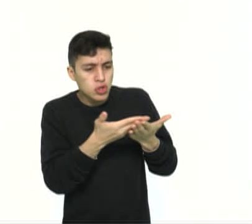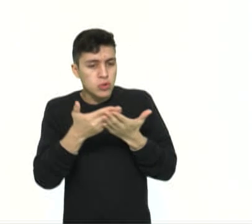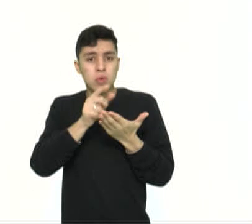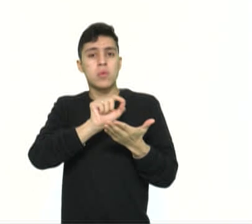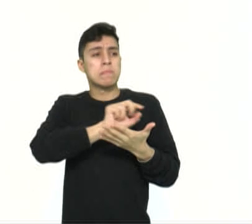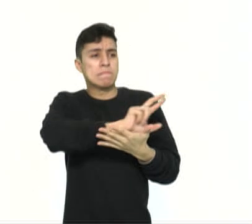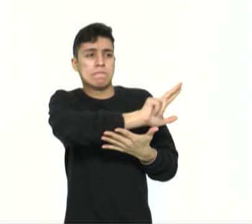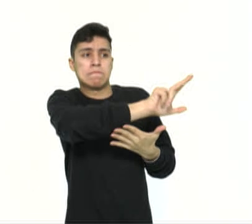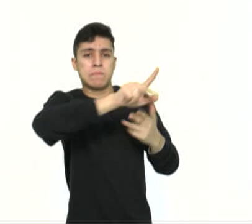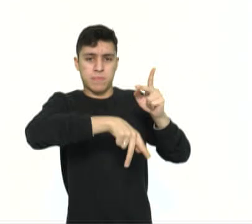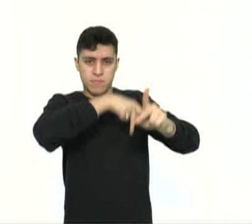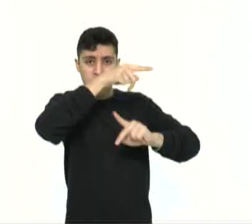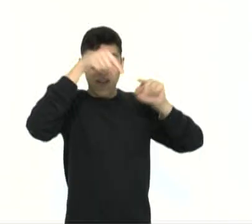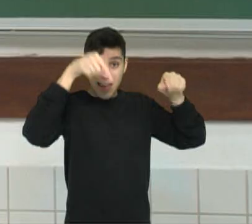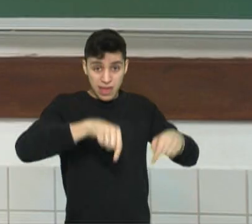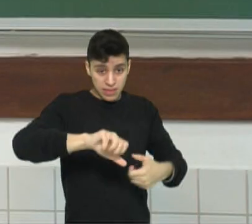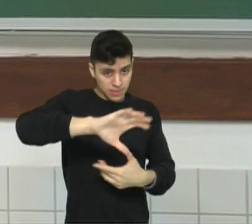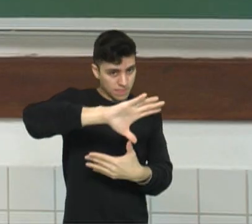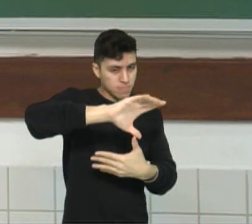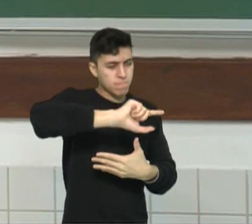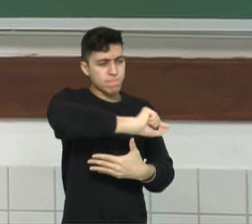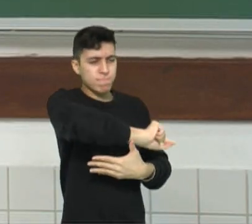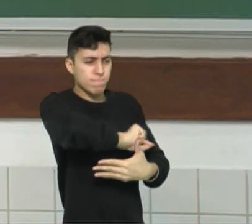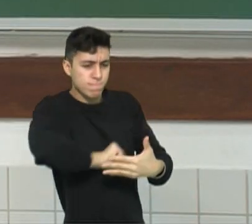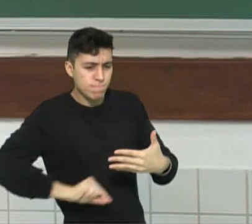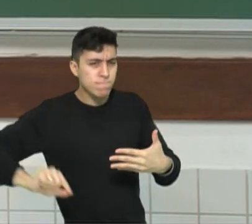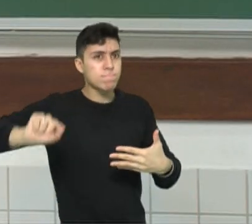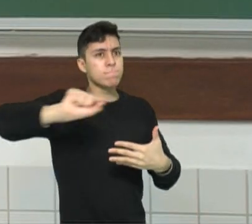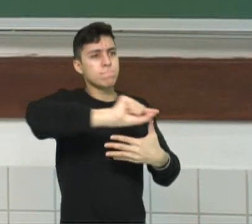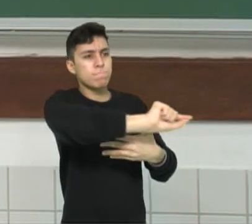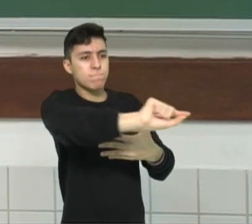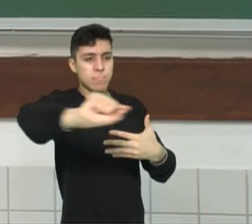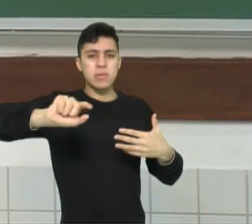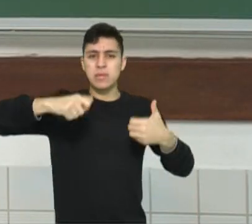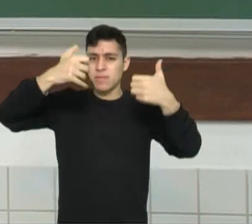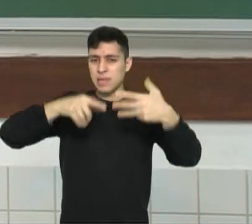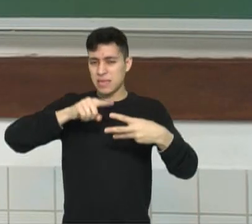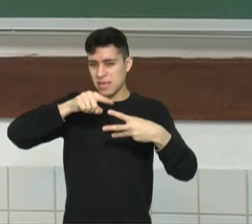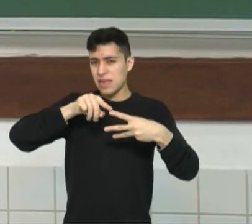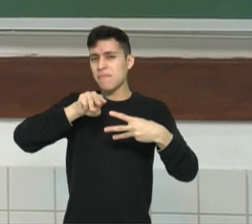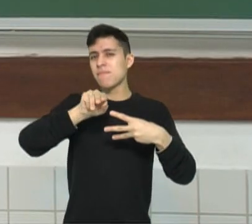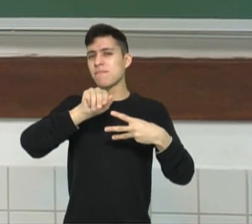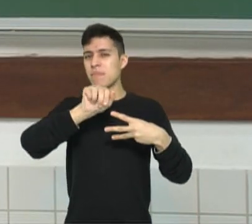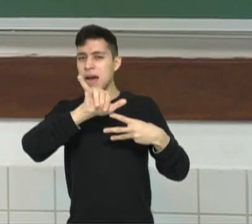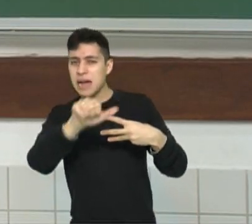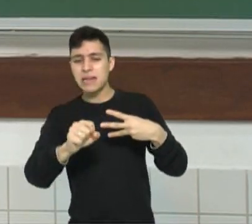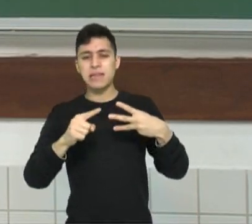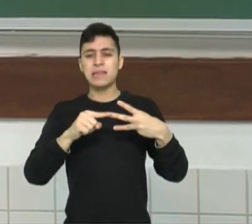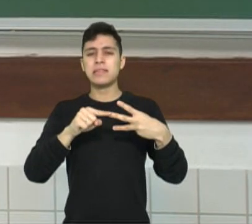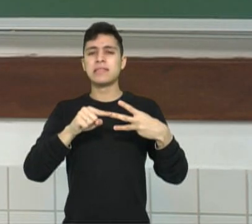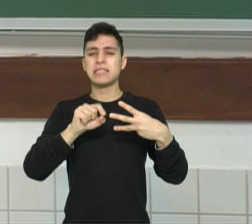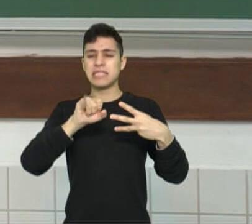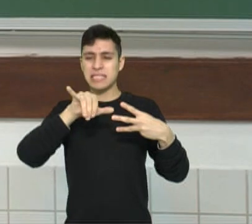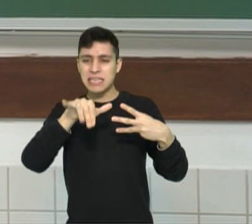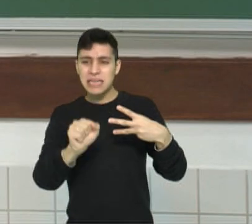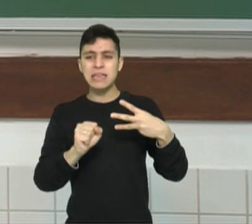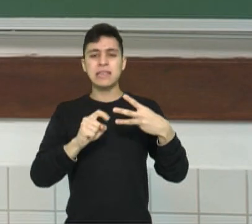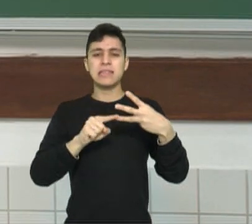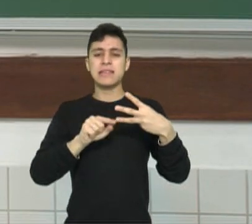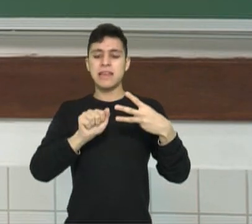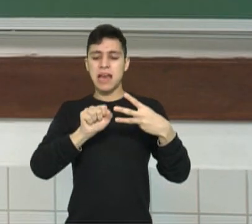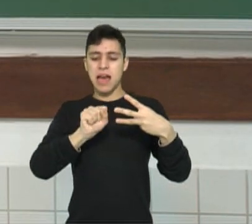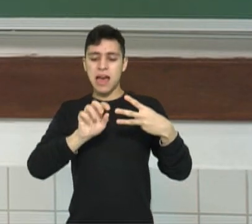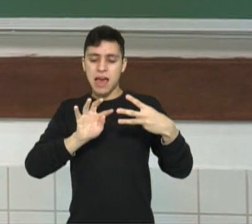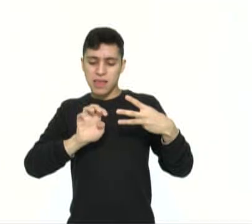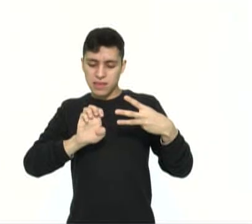imensa de povos aqui na América. Nós falamos aqui dos maias, dos incas e dos astecas. E nós vimos